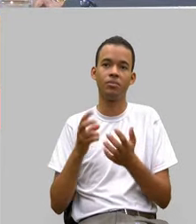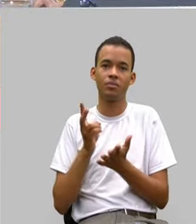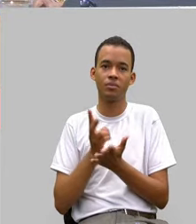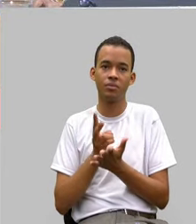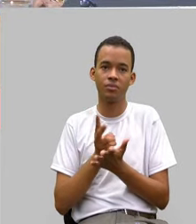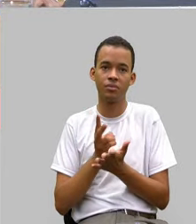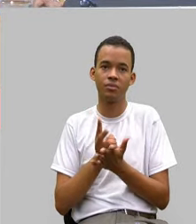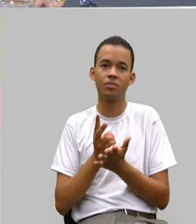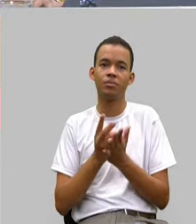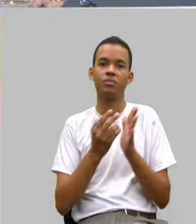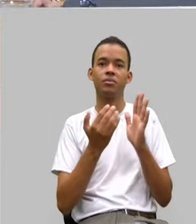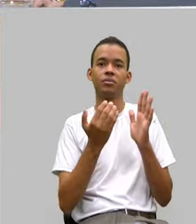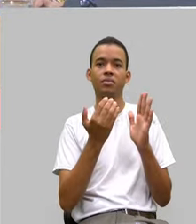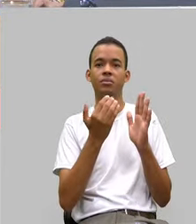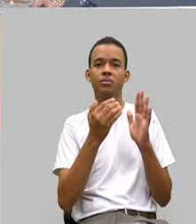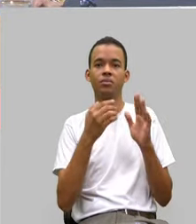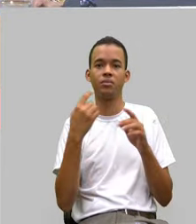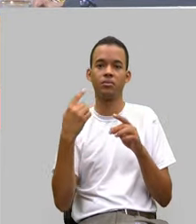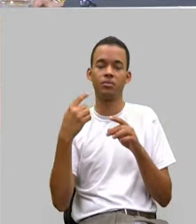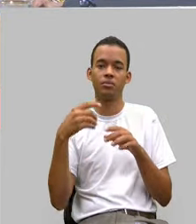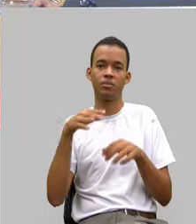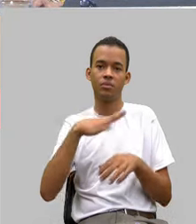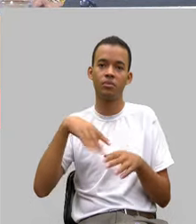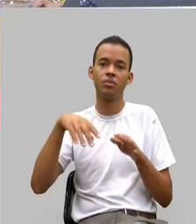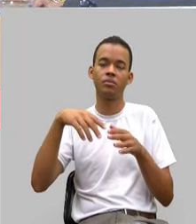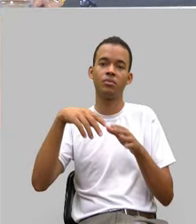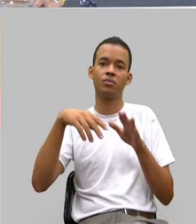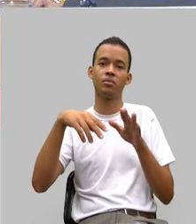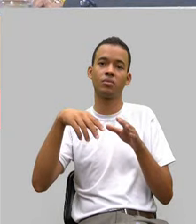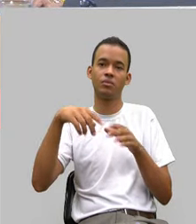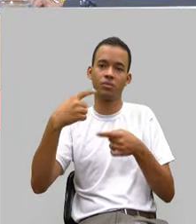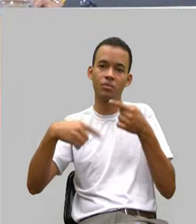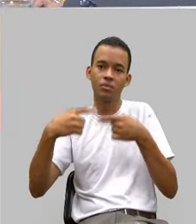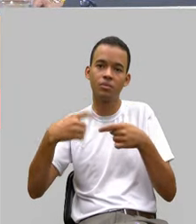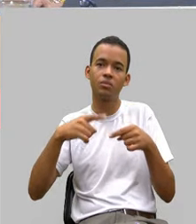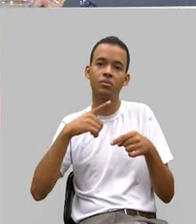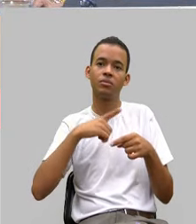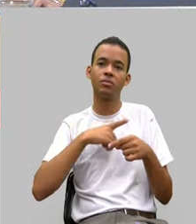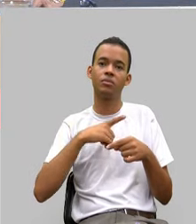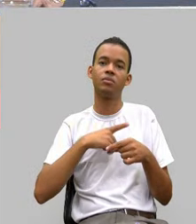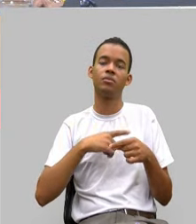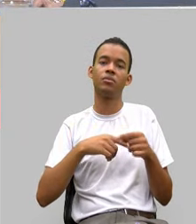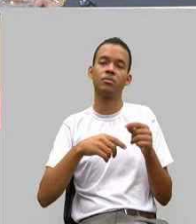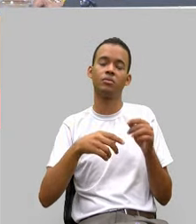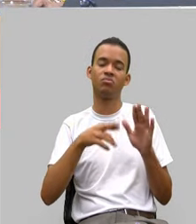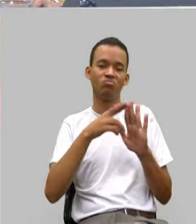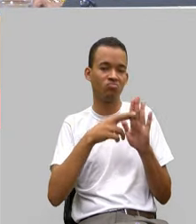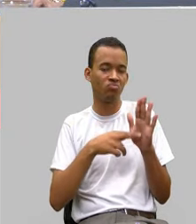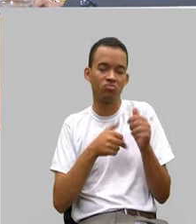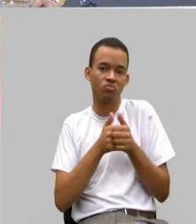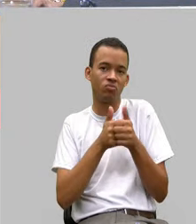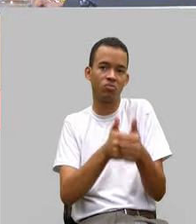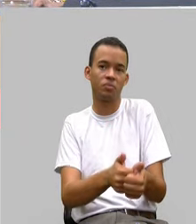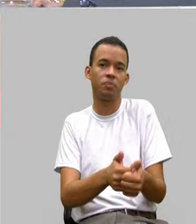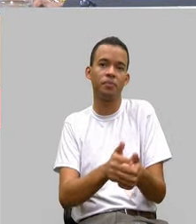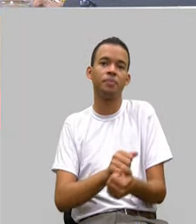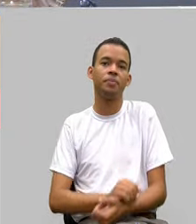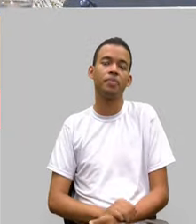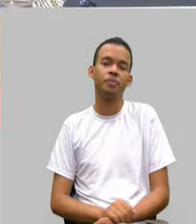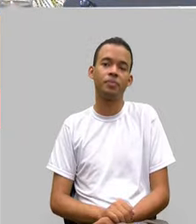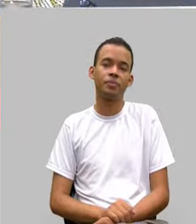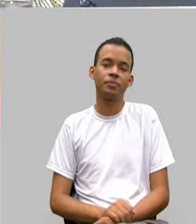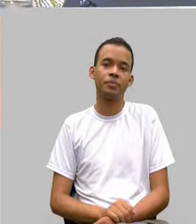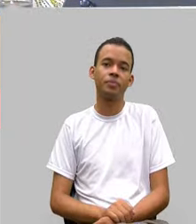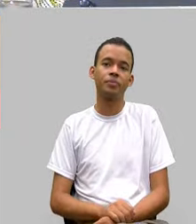aqui pela pela nossa atuação política e aí da dessa audiência pública